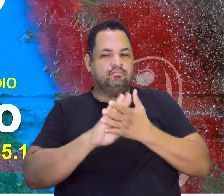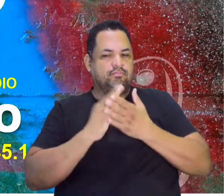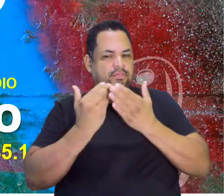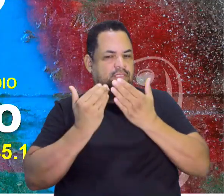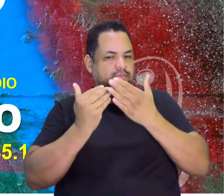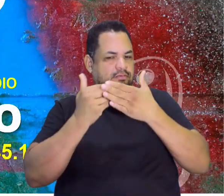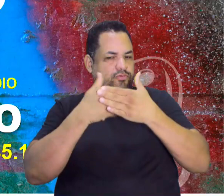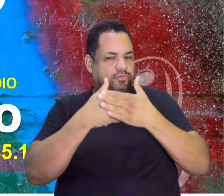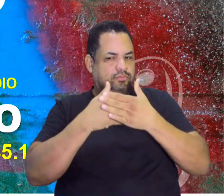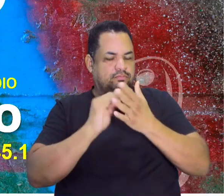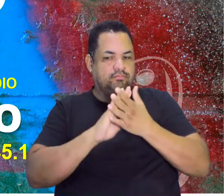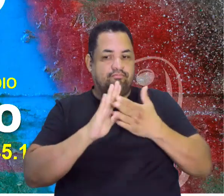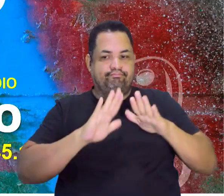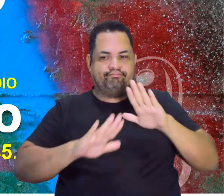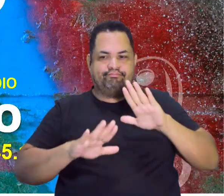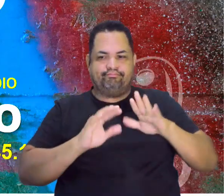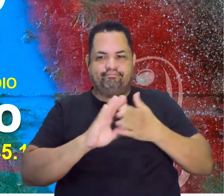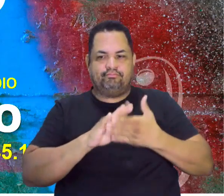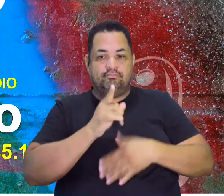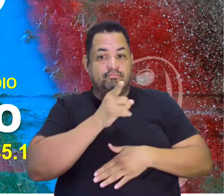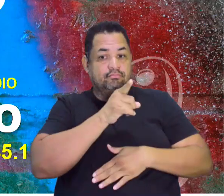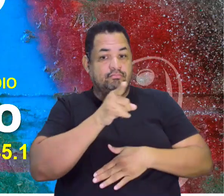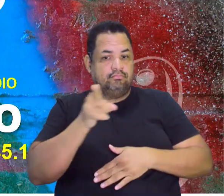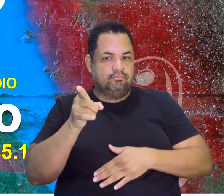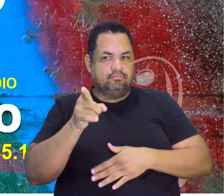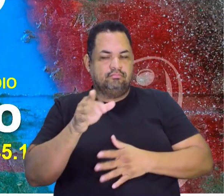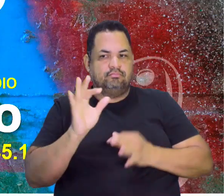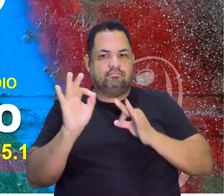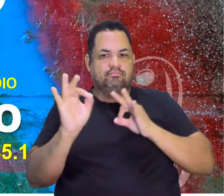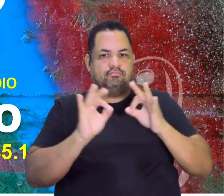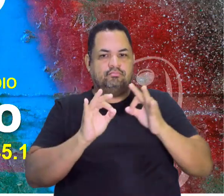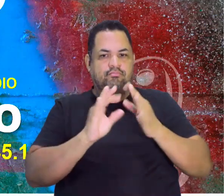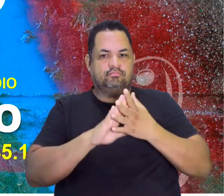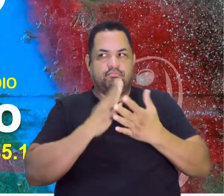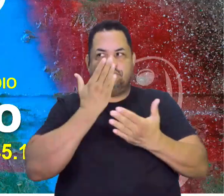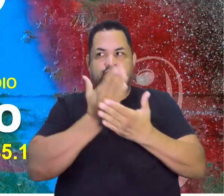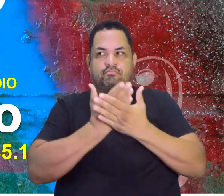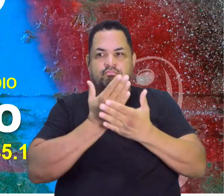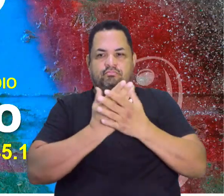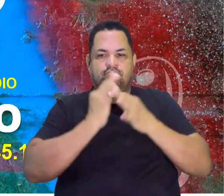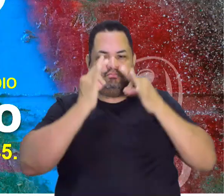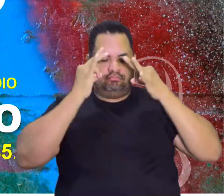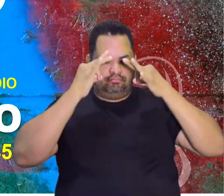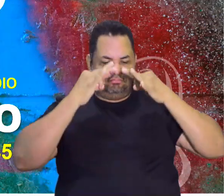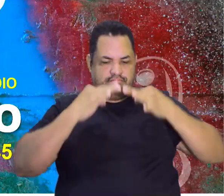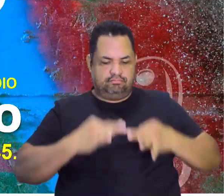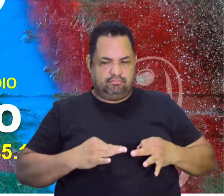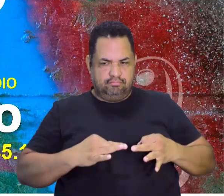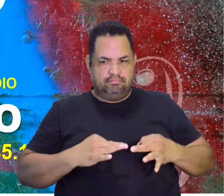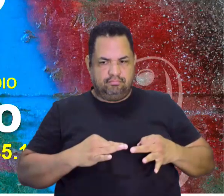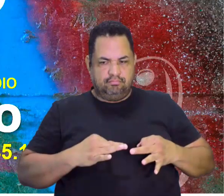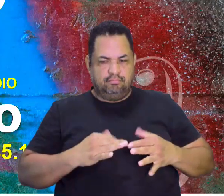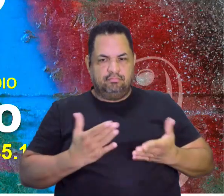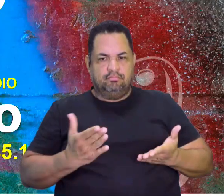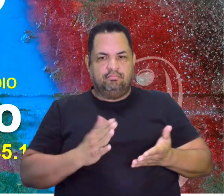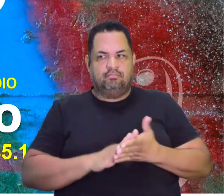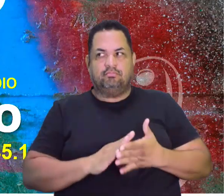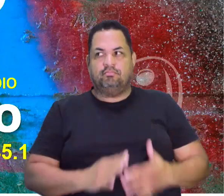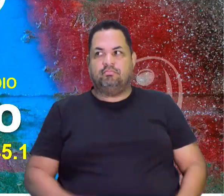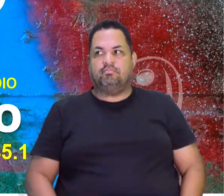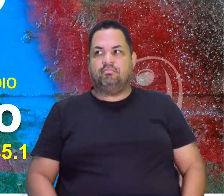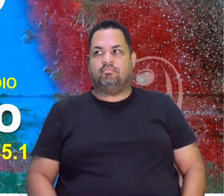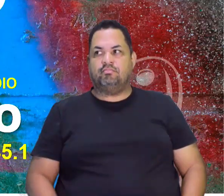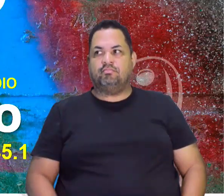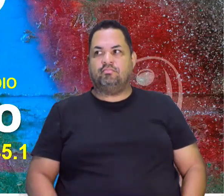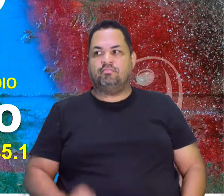mistério Só depende de você levar esse estudo a sério é isso que a letra diz tá bom E